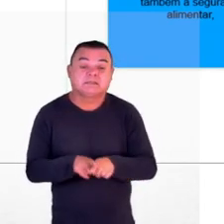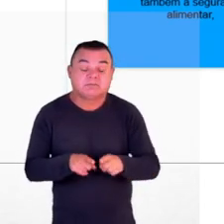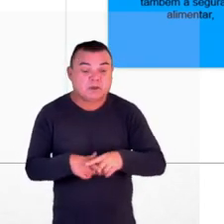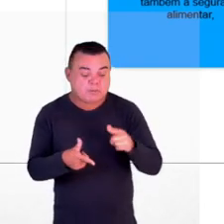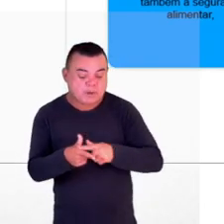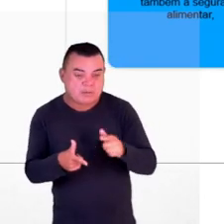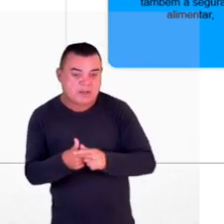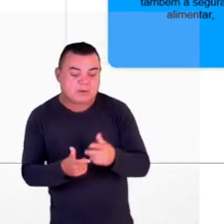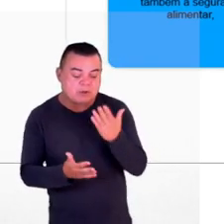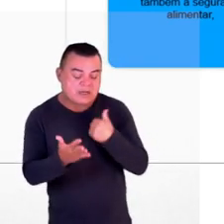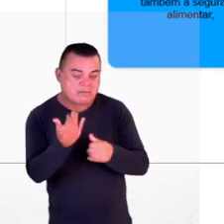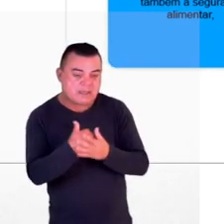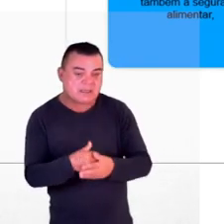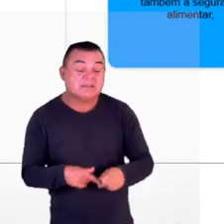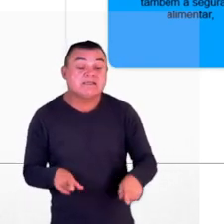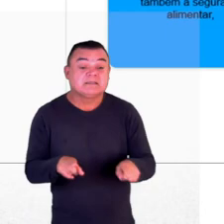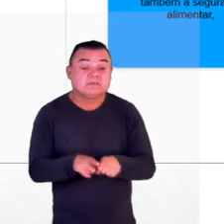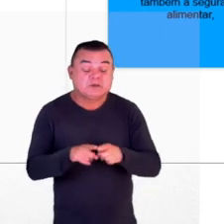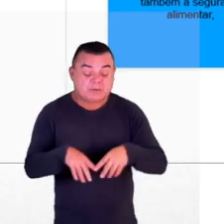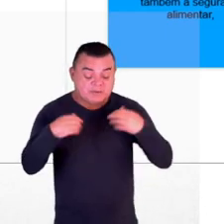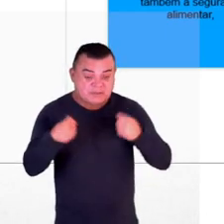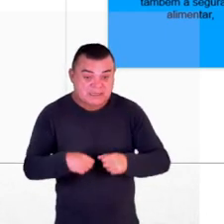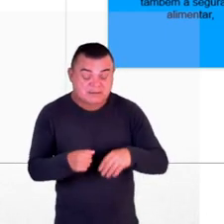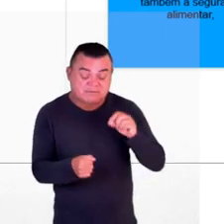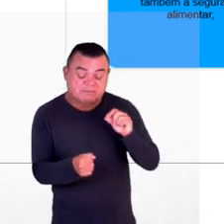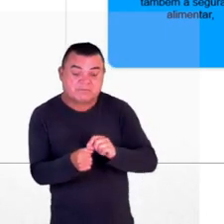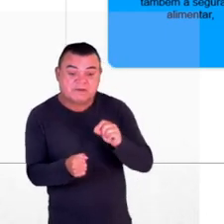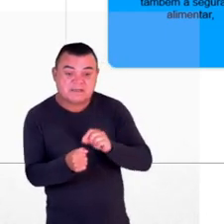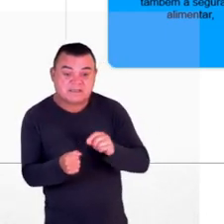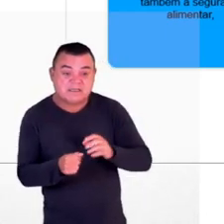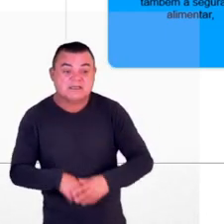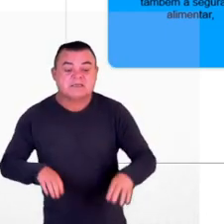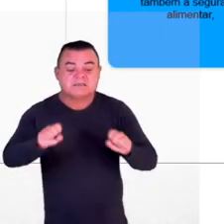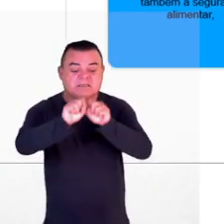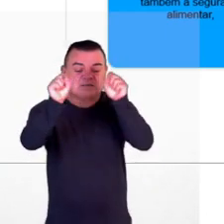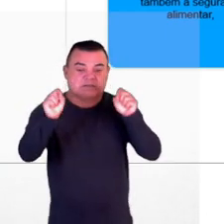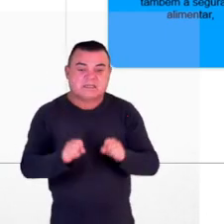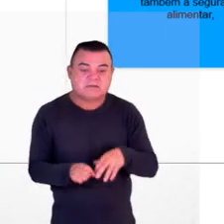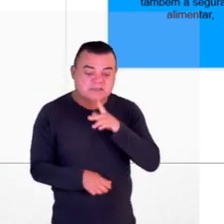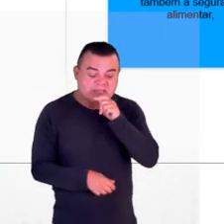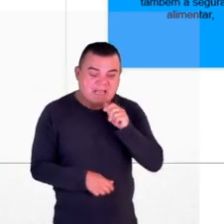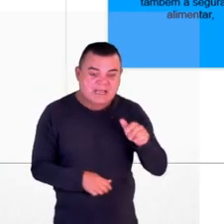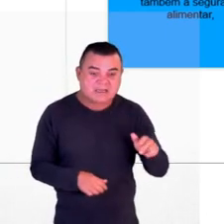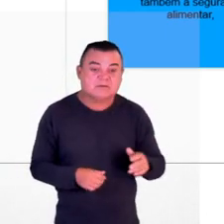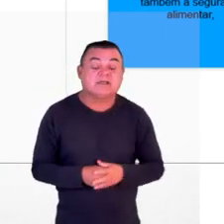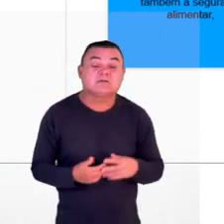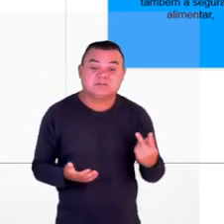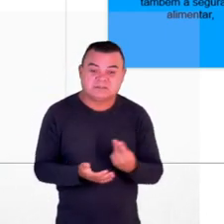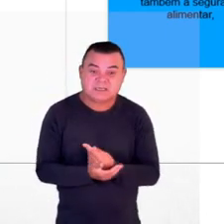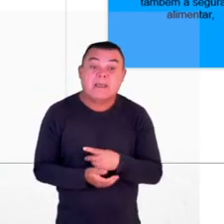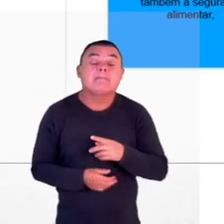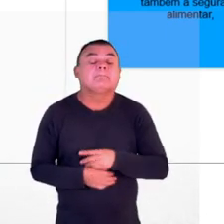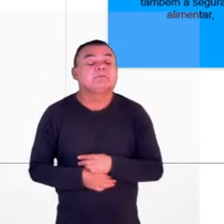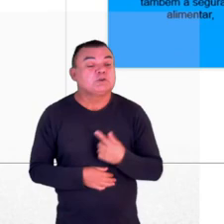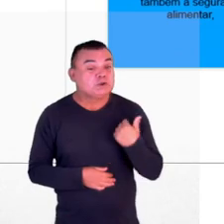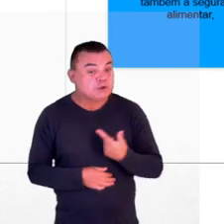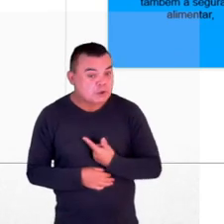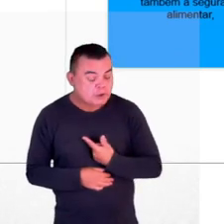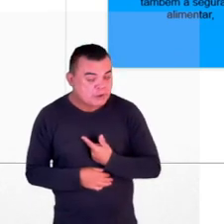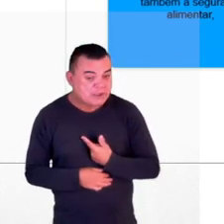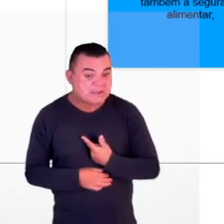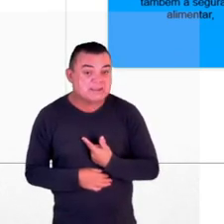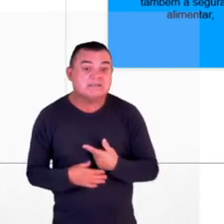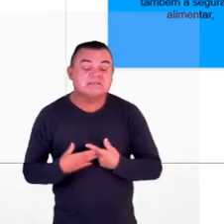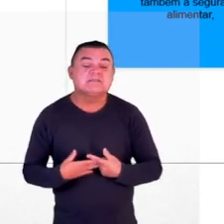impulsionamento né a possibilidade de fazer esse sistema de irrigação funcionar nós conseguimos possibilitar que eles eh